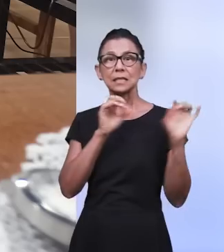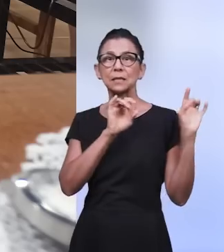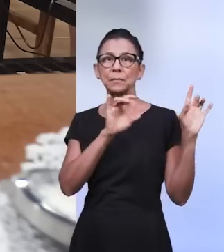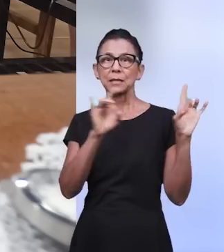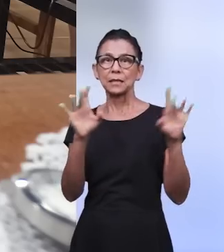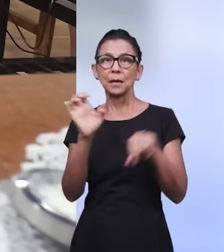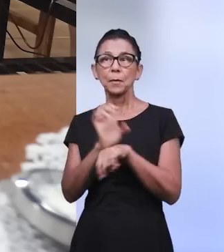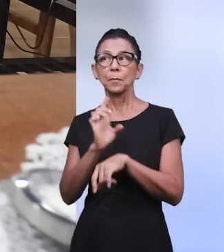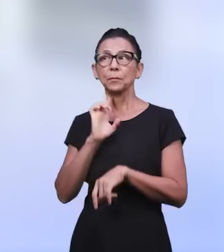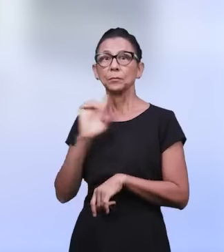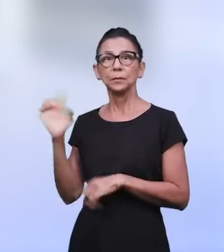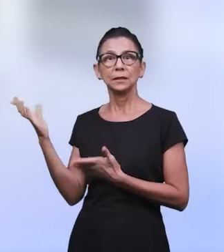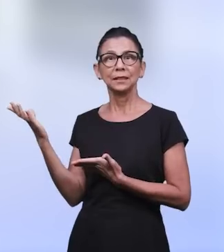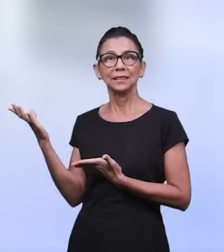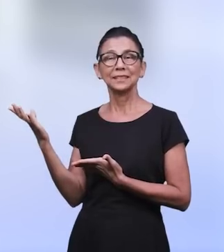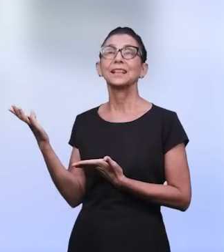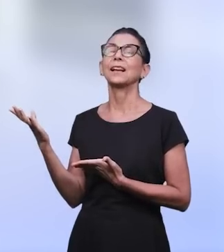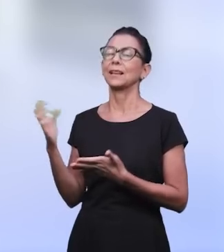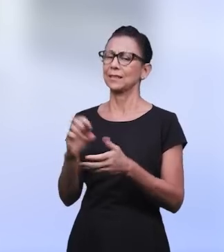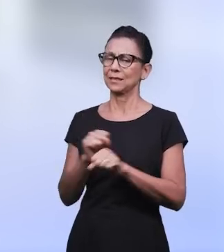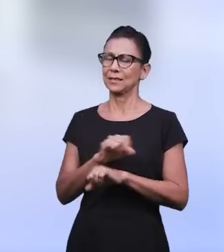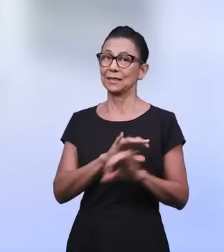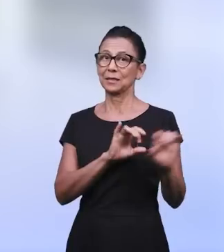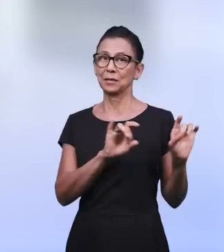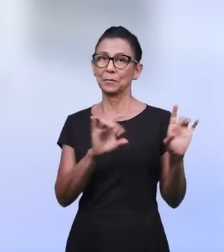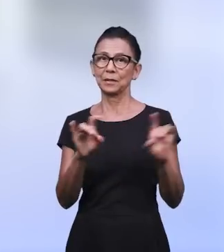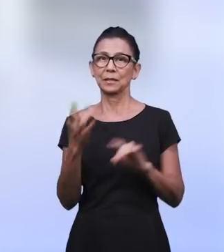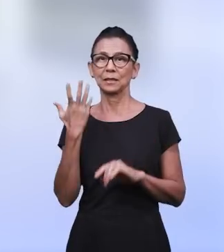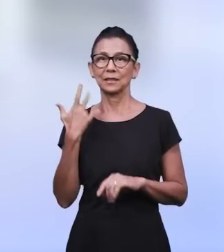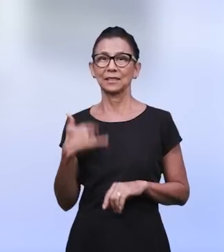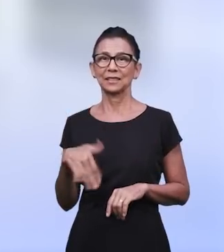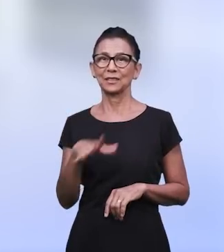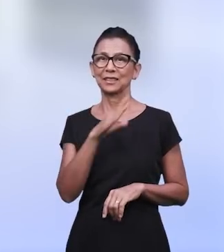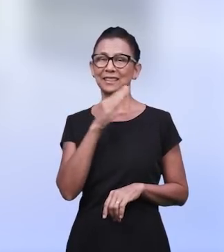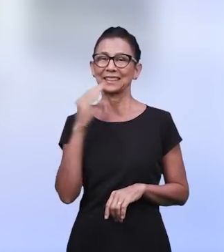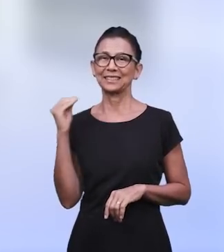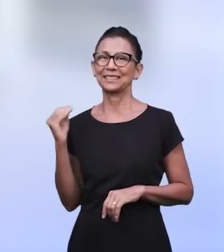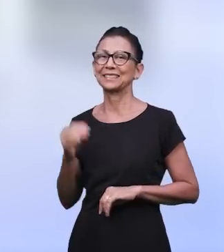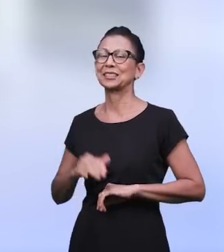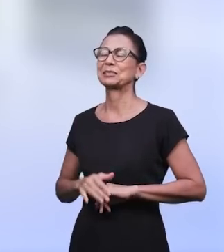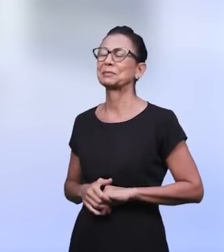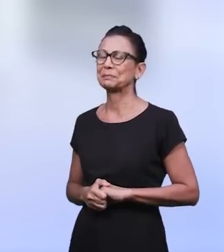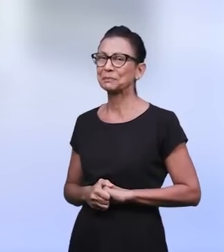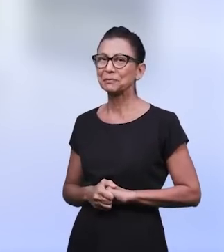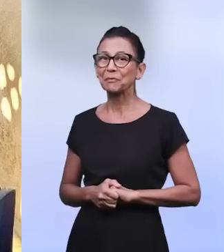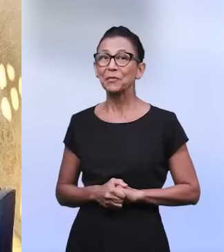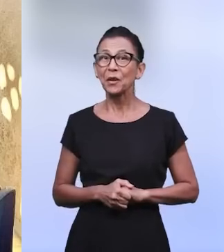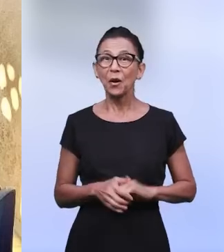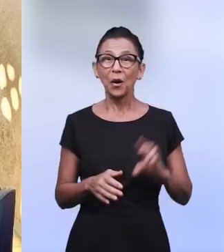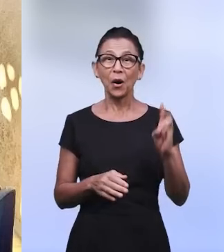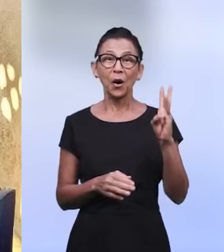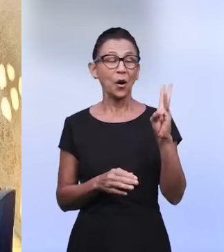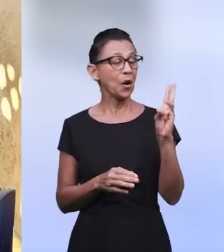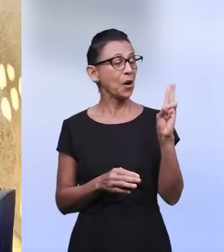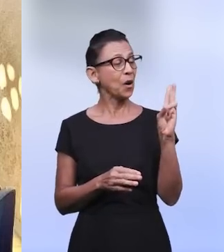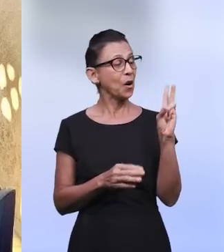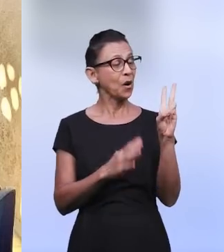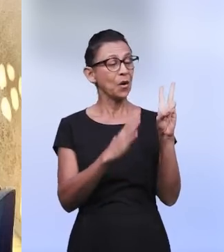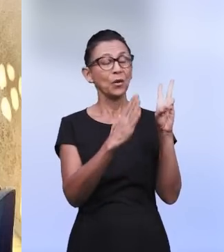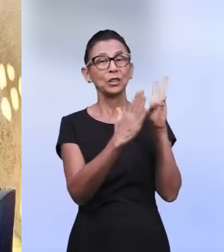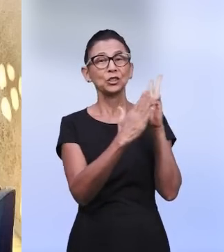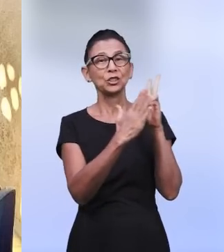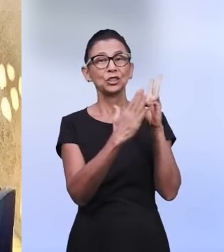Bonita, Minas Gerais. E tivemos um seminário especial para crianças, intermediários e adolescentes numa aldeia indígena